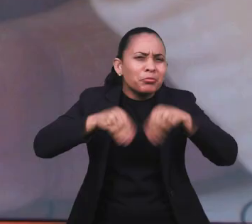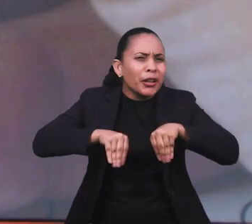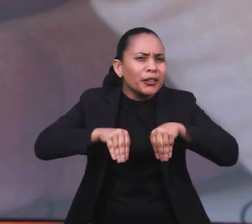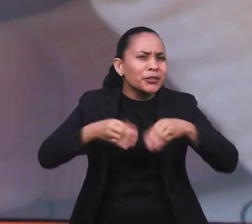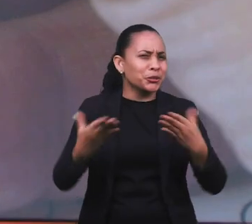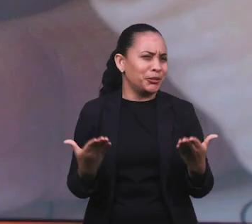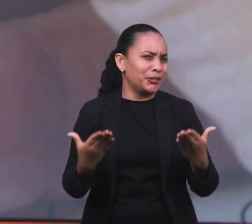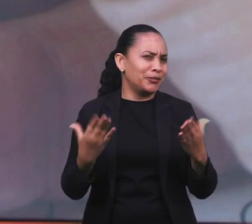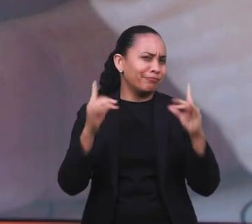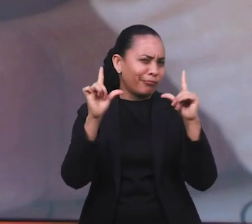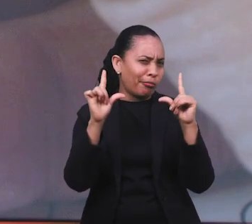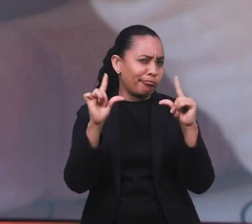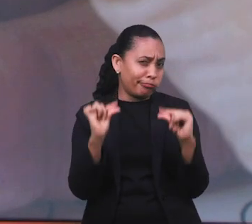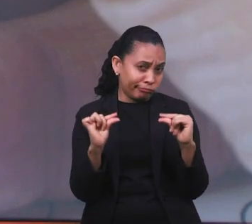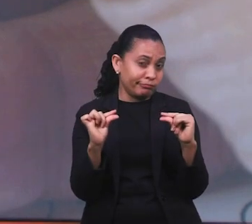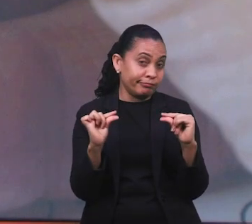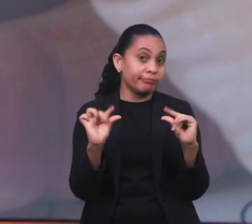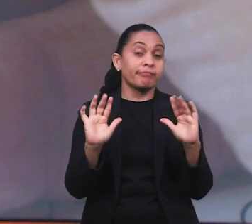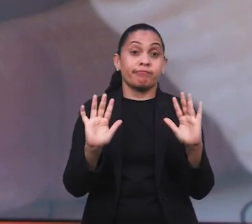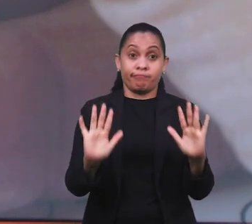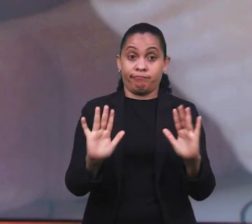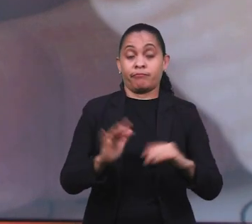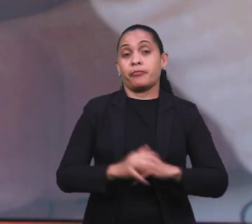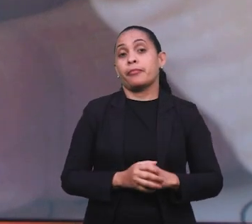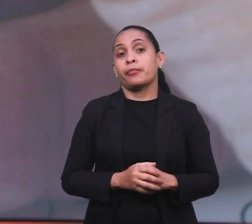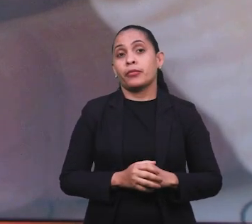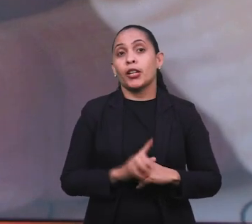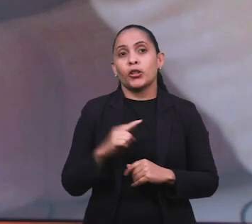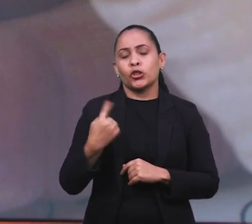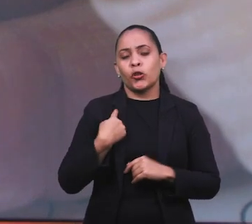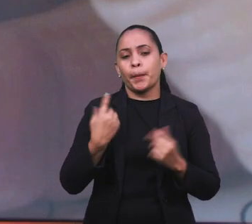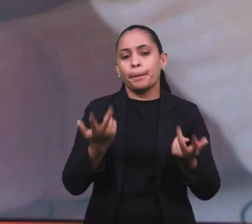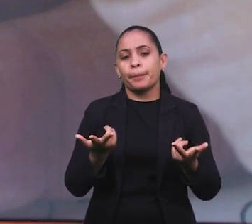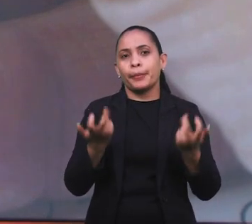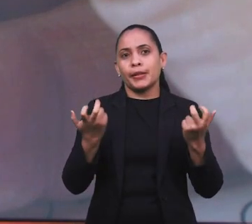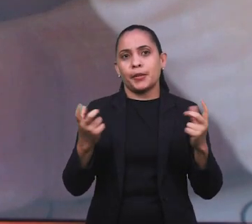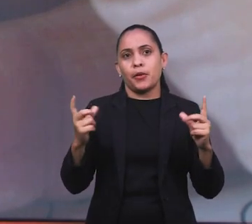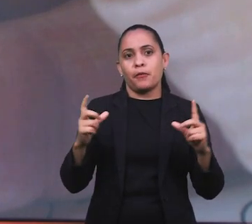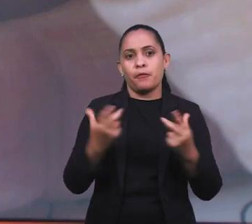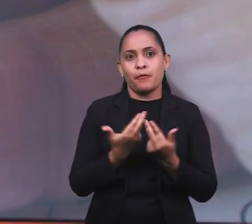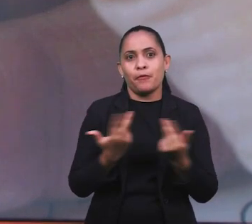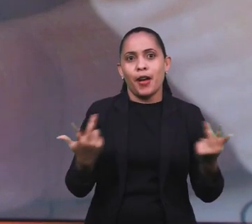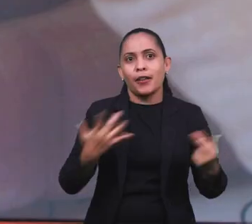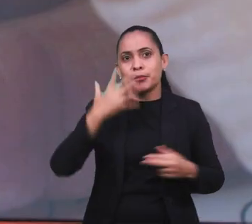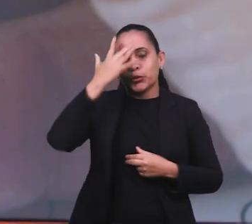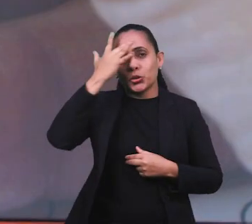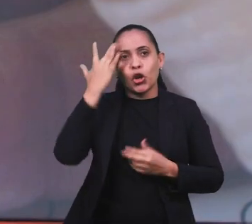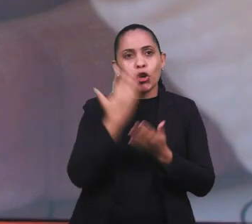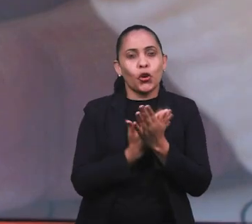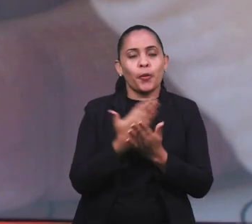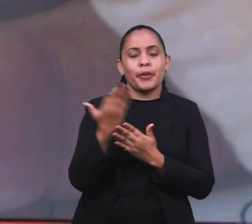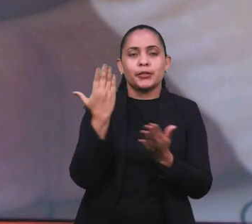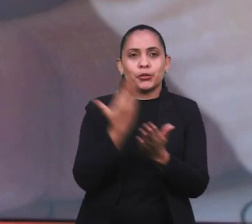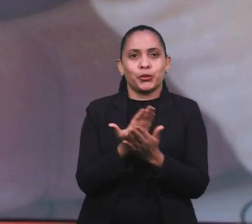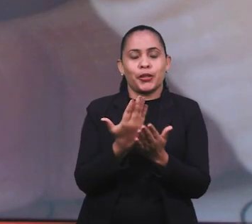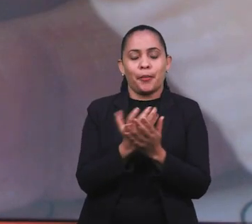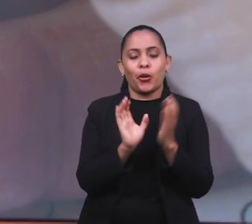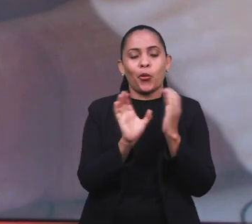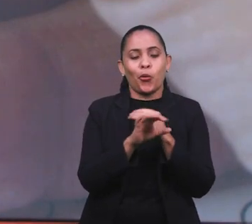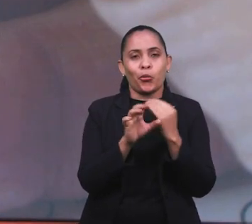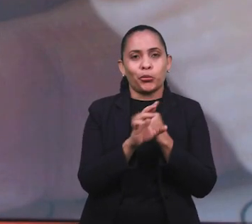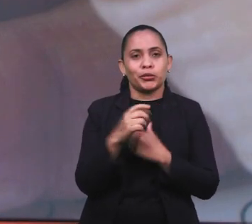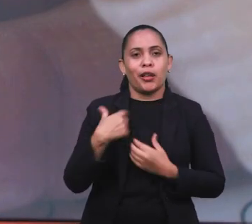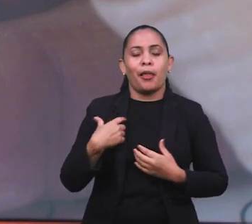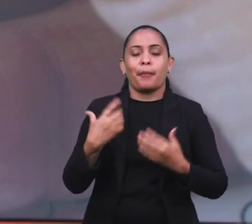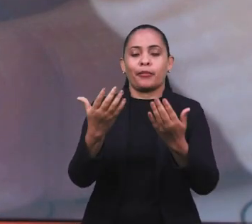vez mais reduzida, tá certo? Então, o que a gente vê que acontece com muitas pessoas que começam a estudar para concurso?